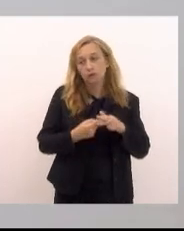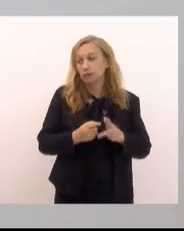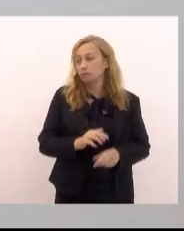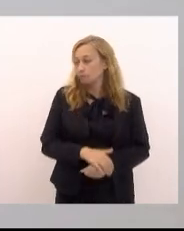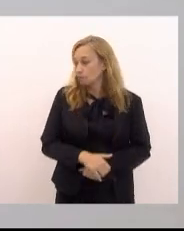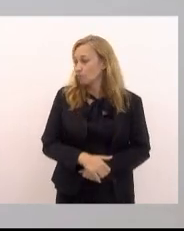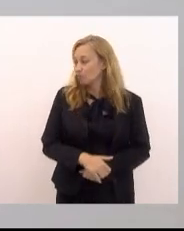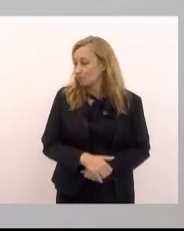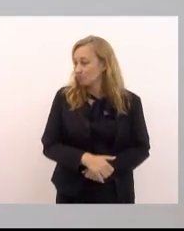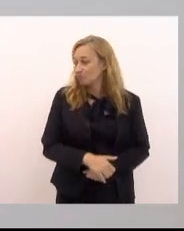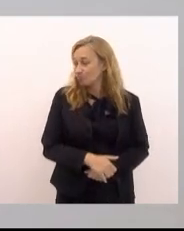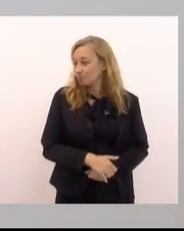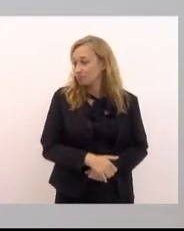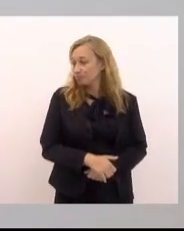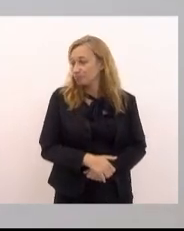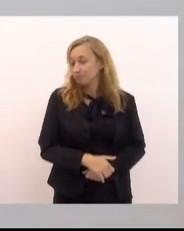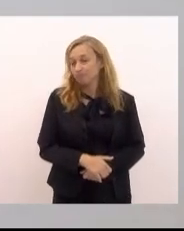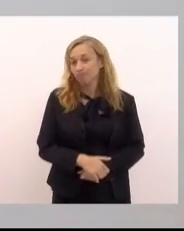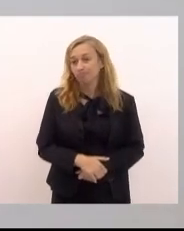agora.